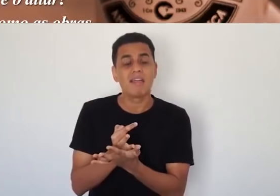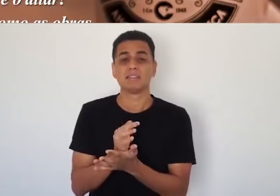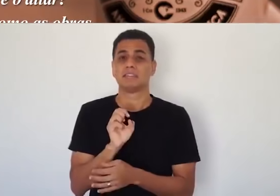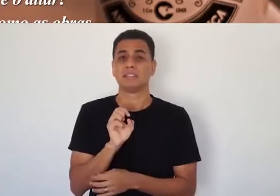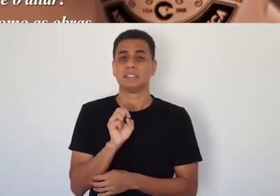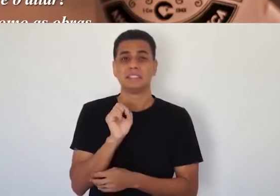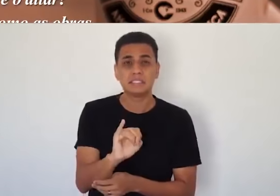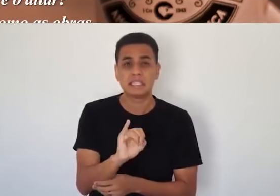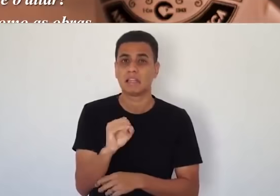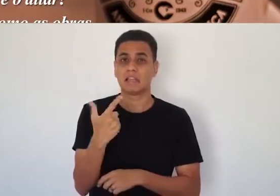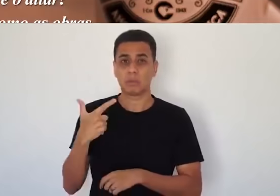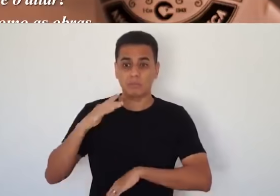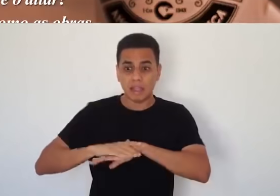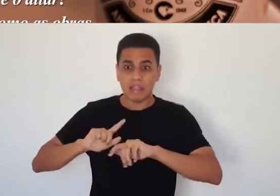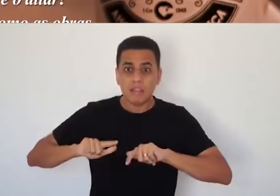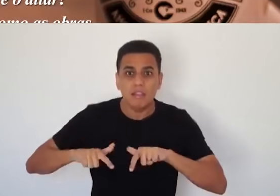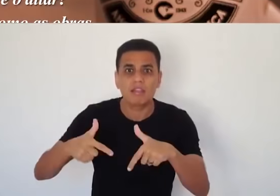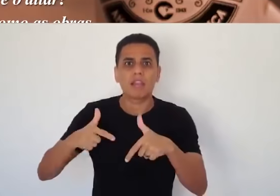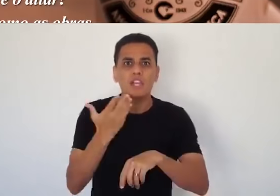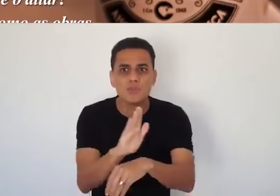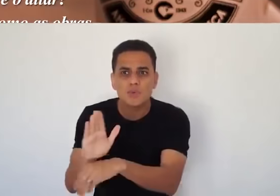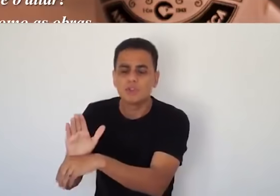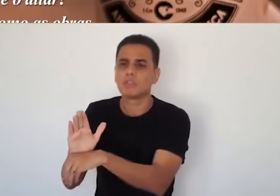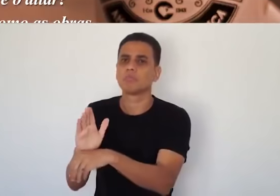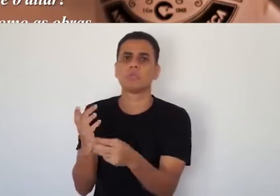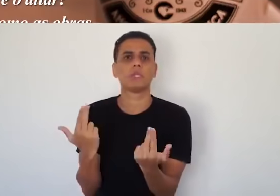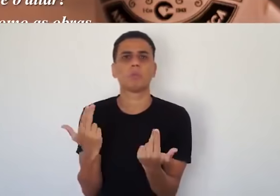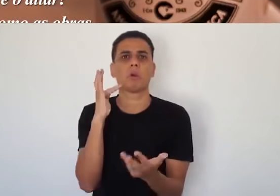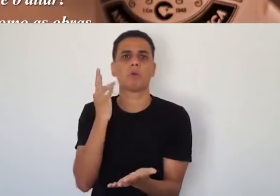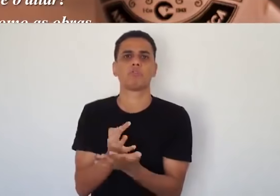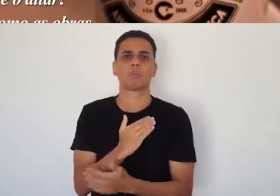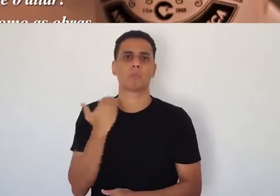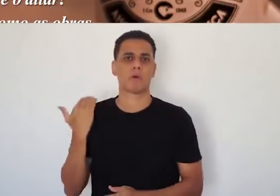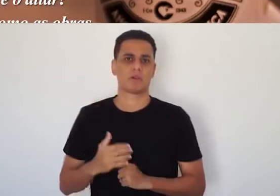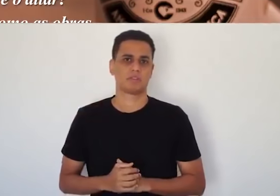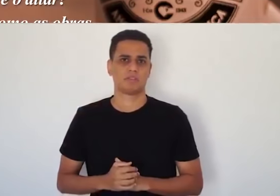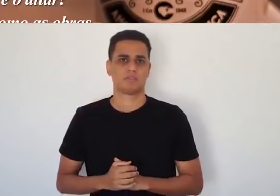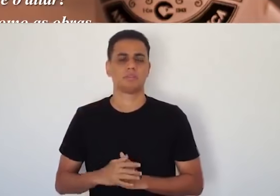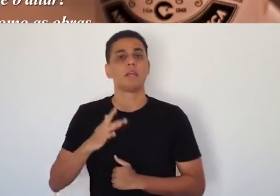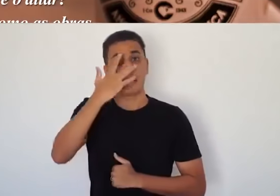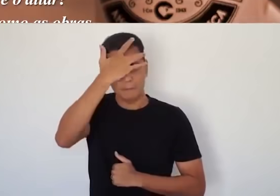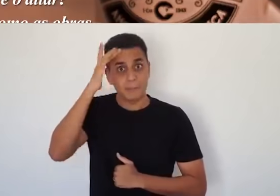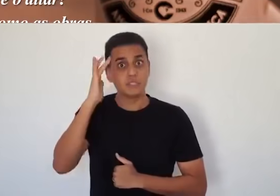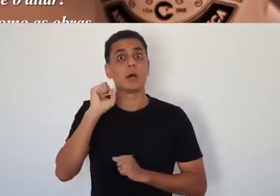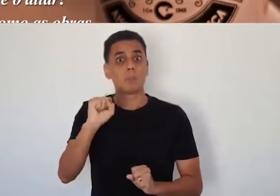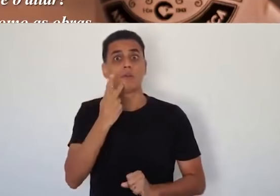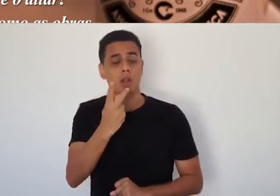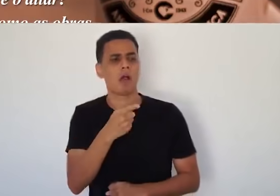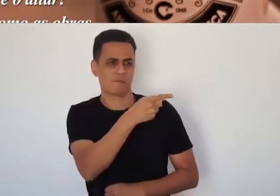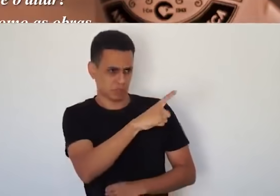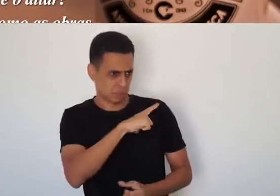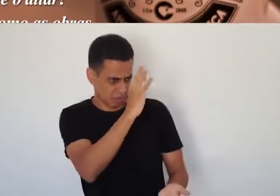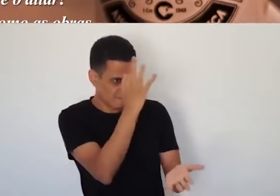tremem. Insensato, quer certificar-se de que a fé sem obras é inútil? Não foi Abraão, nosso